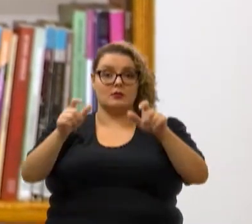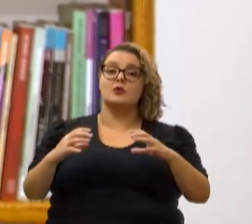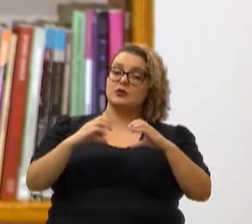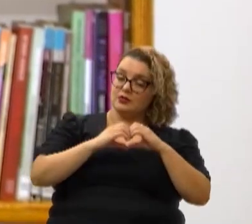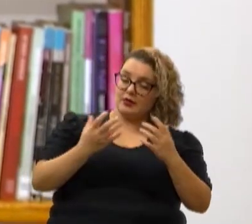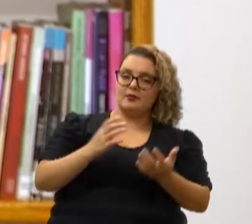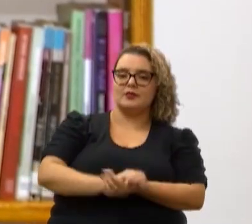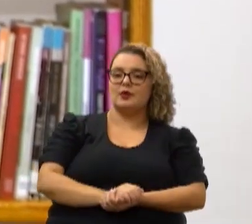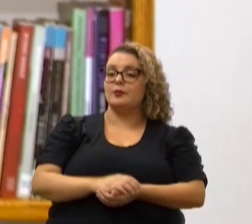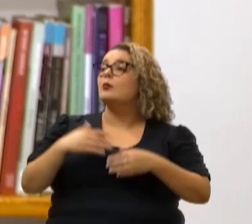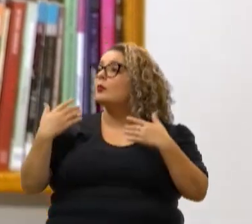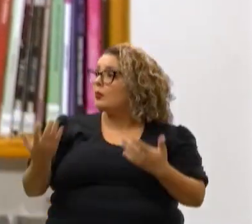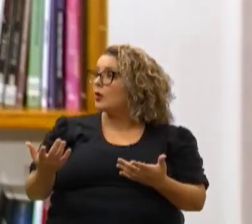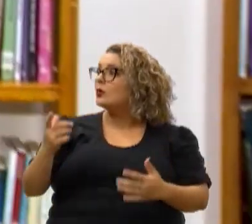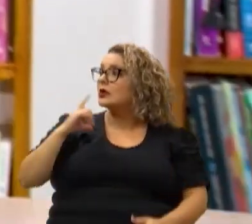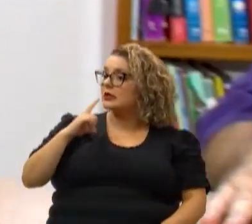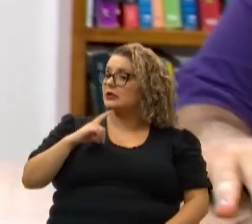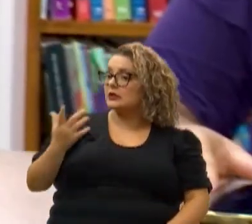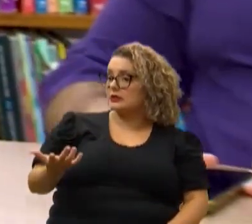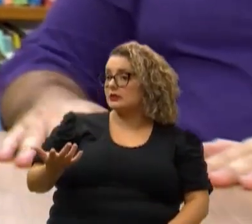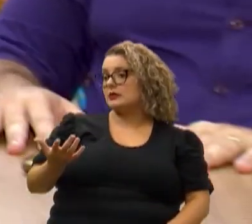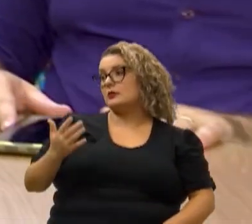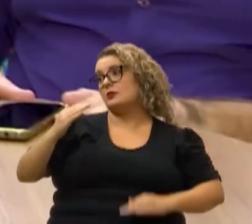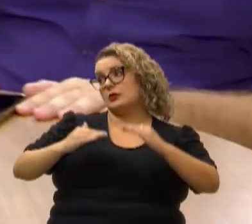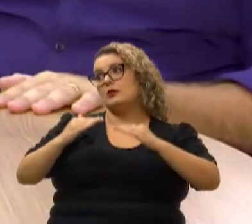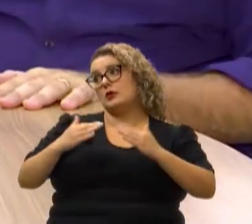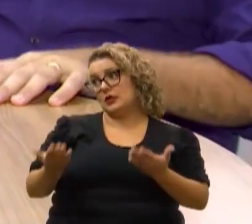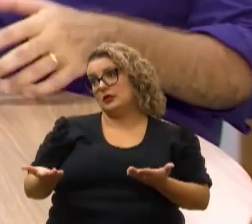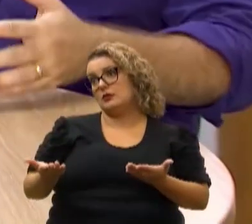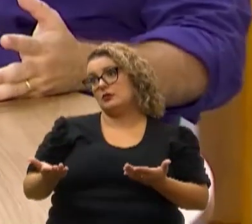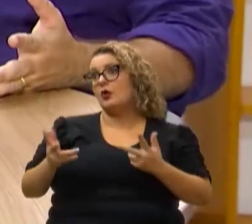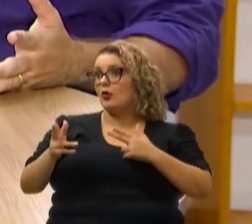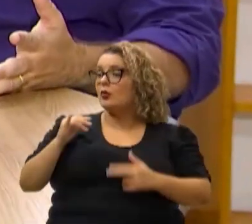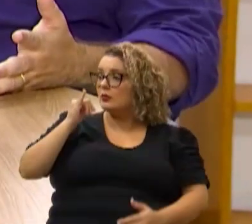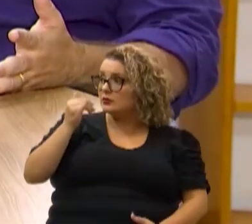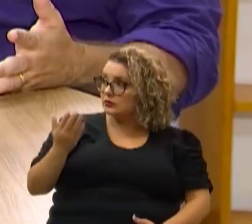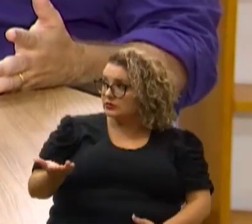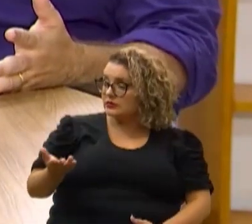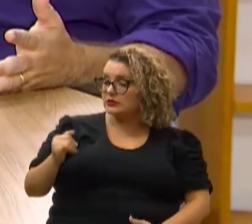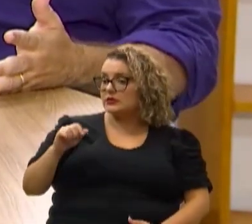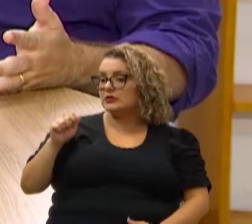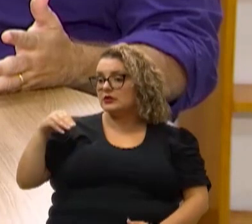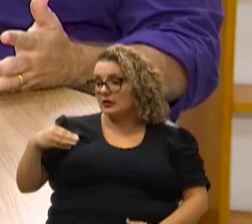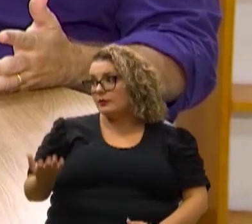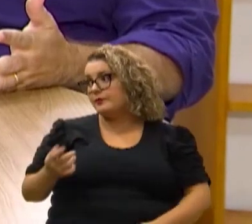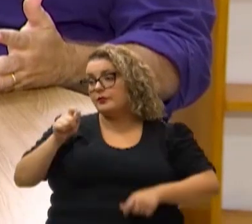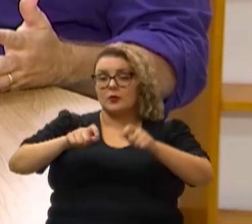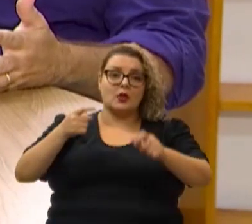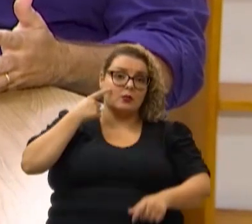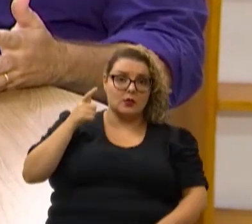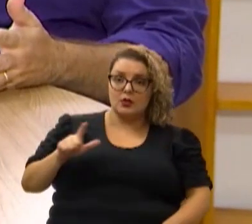você gosta. Bom, e tem que haver um certo equilíbrio, né? Como você disse, né, as